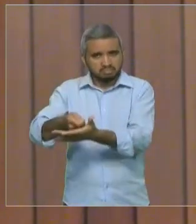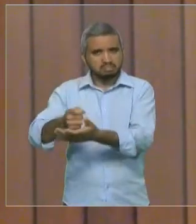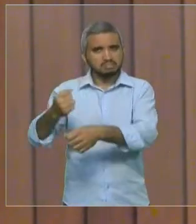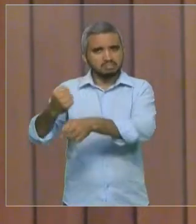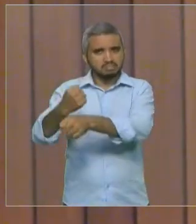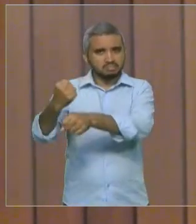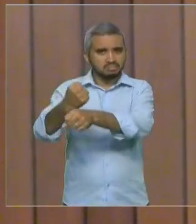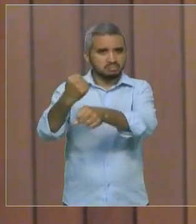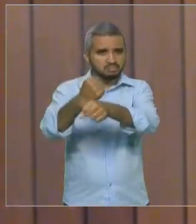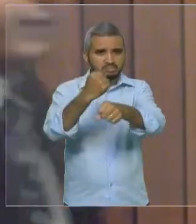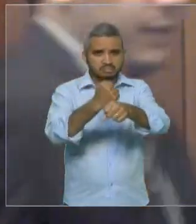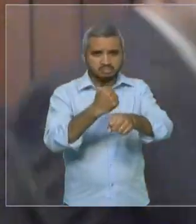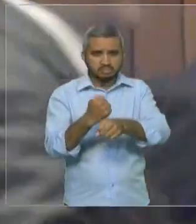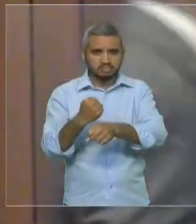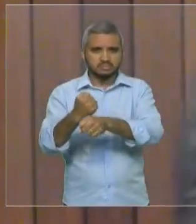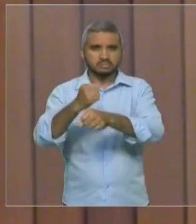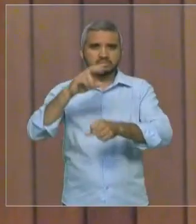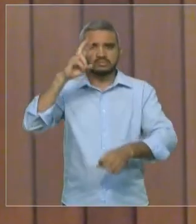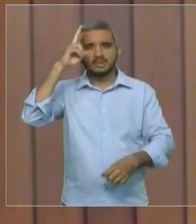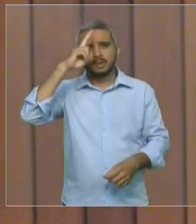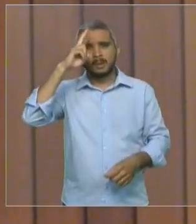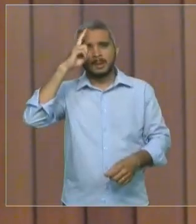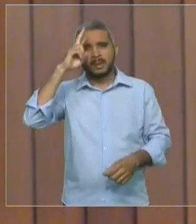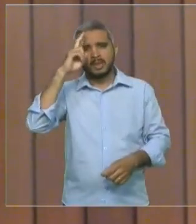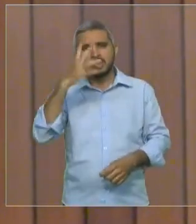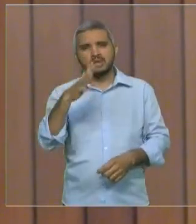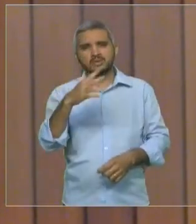E lembro que cerca de